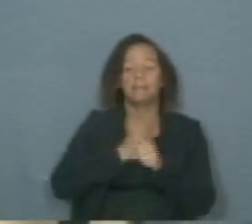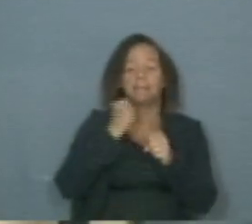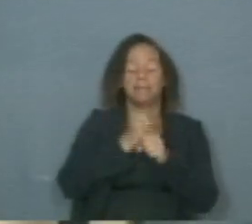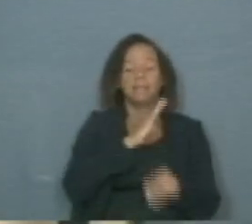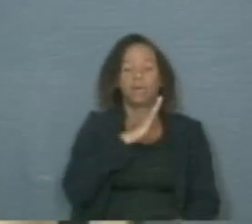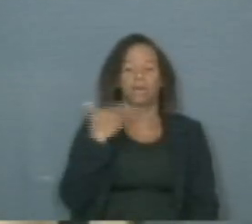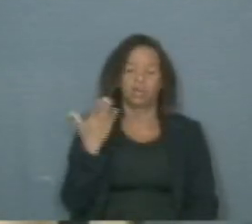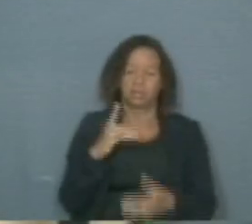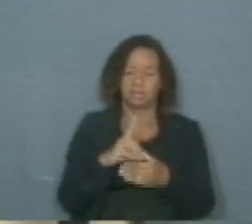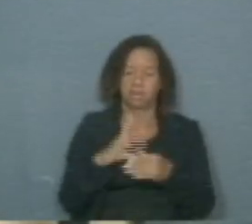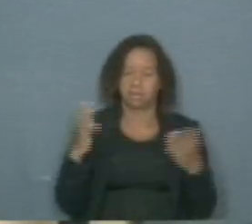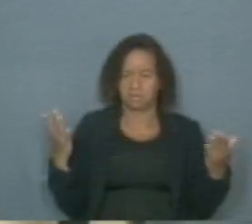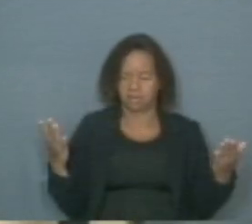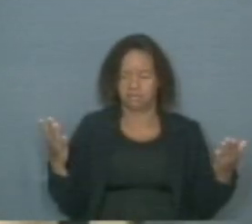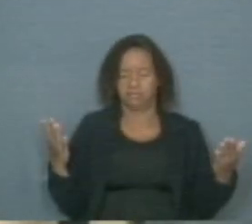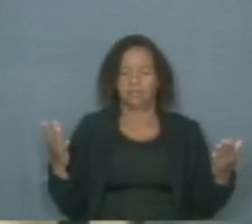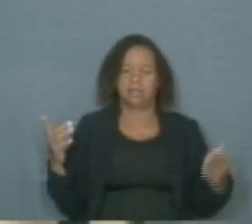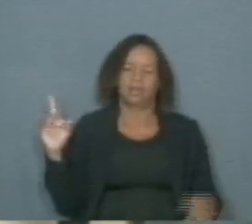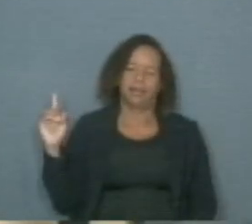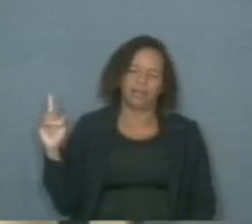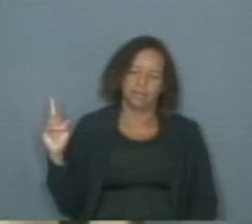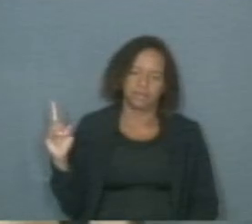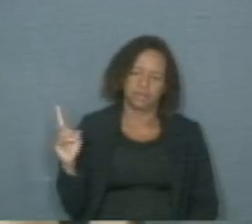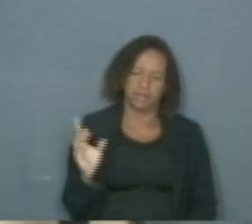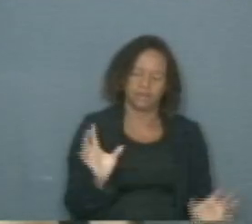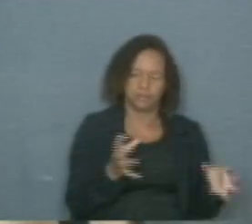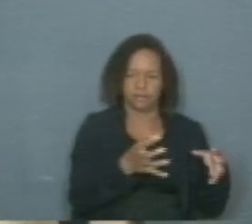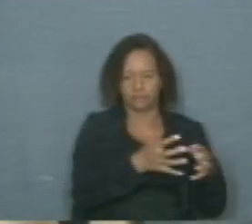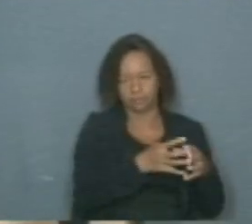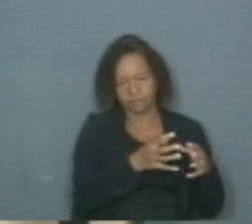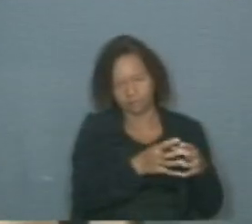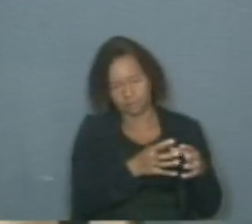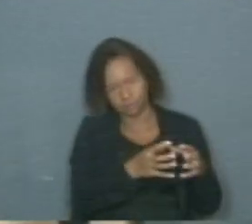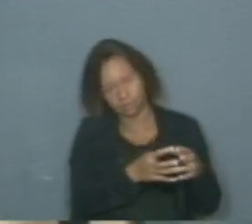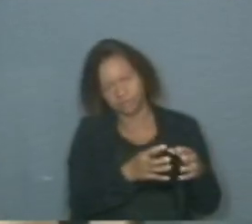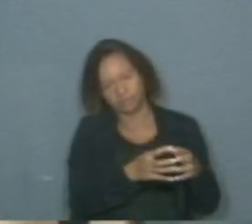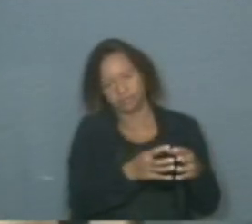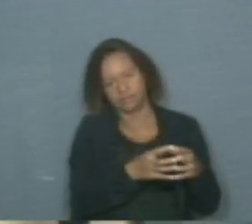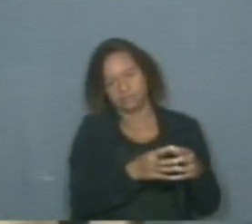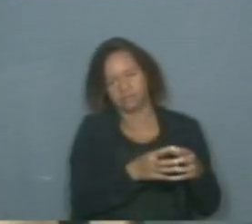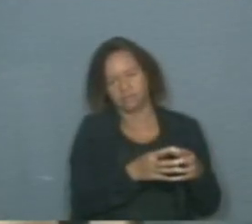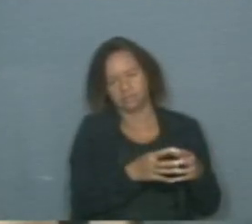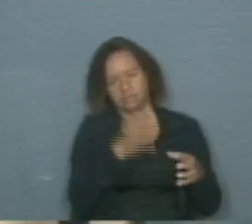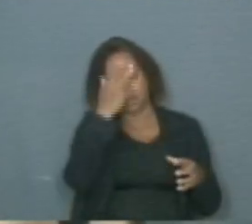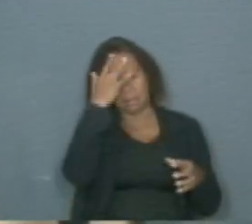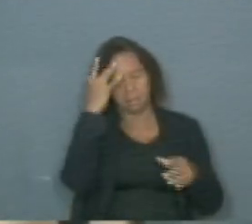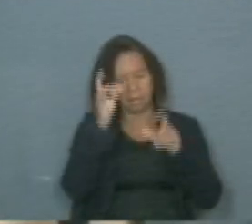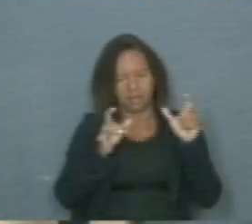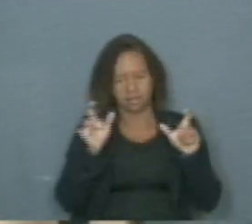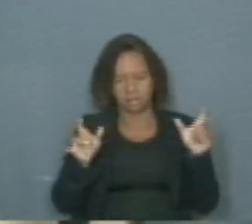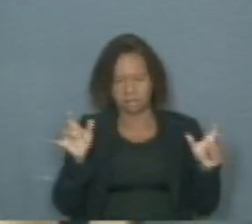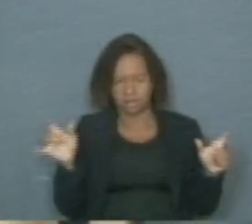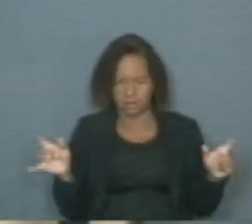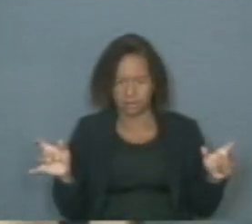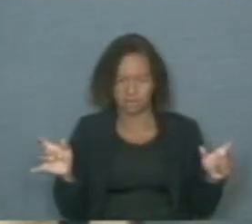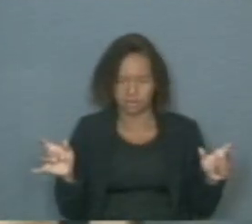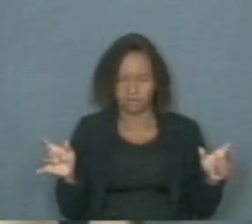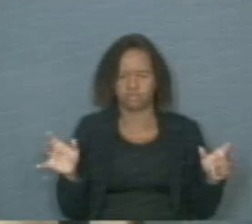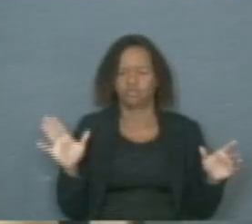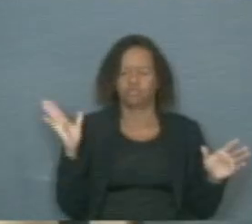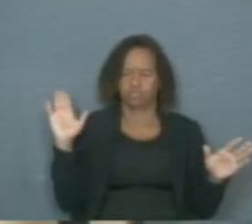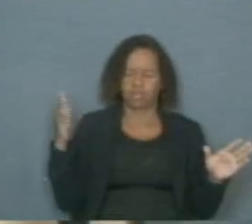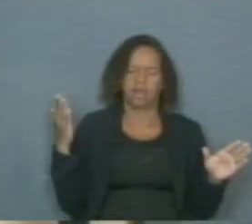essa democracia? Aí vem esse setor, né, de pessoas que há muito tempo